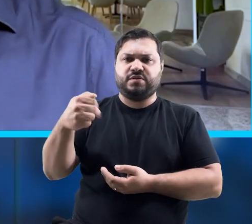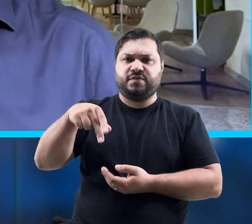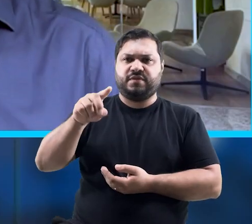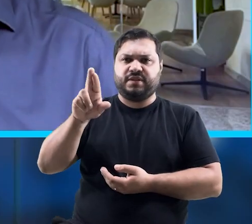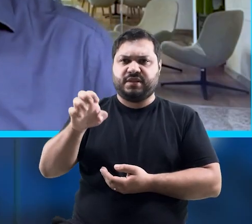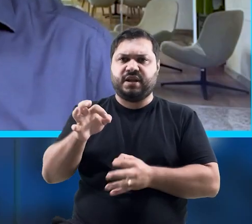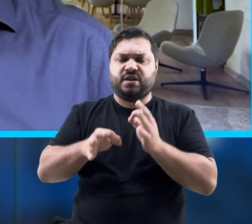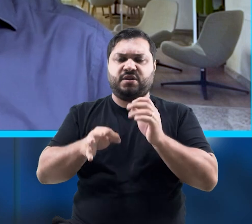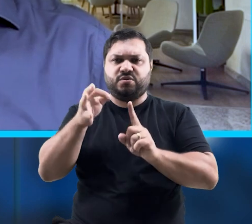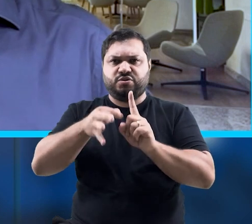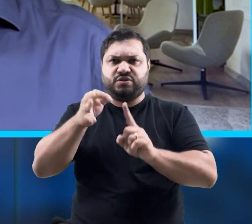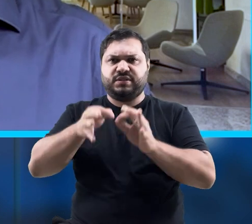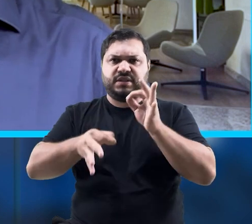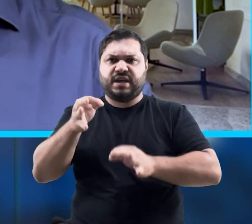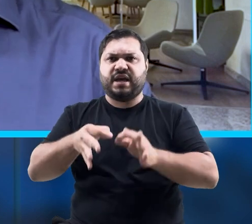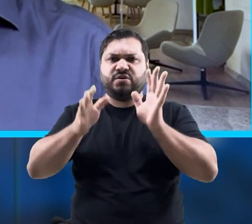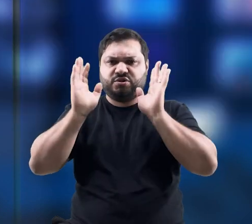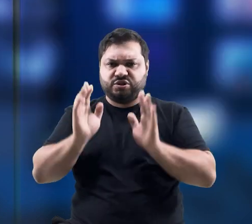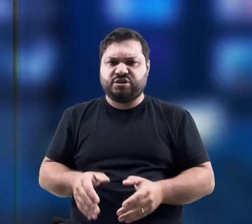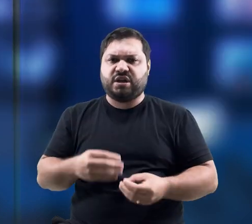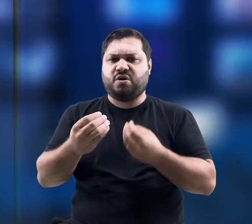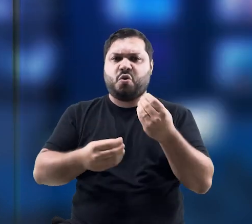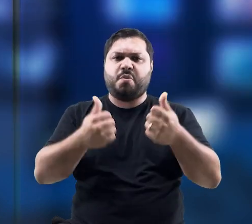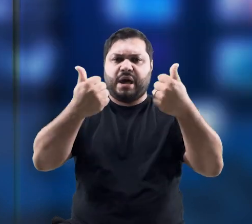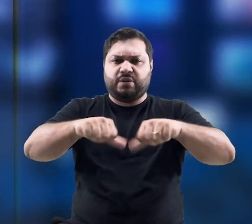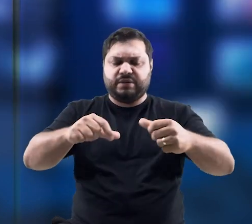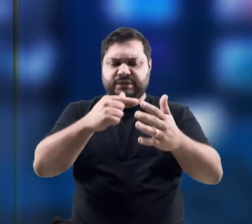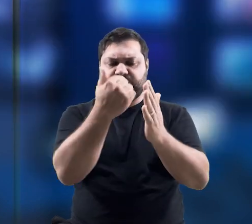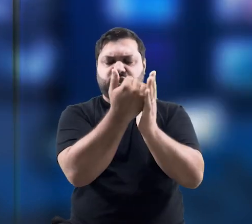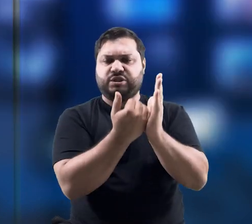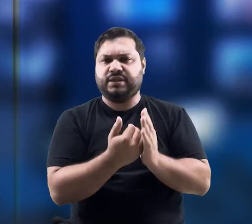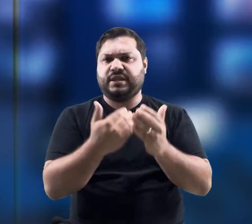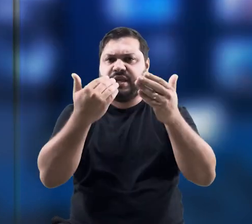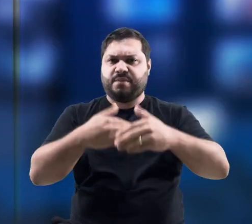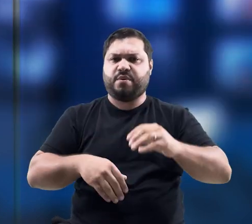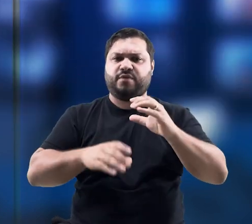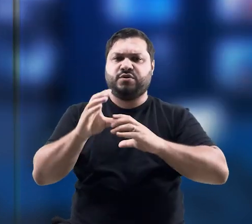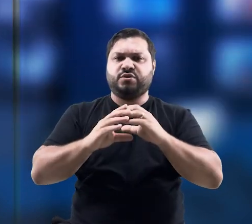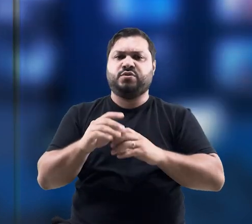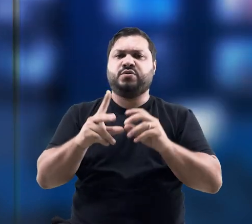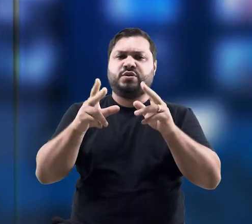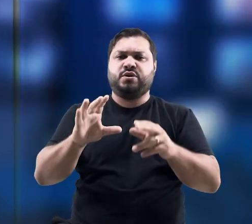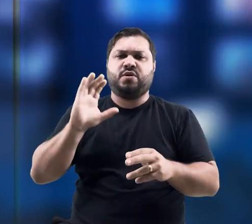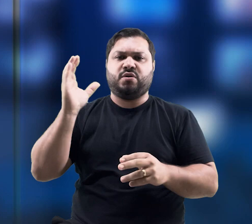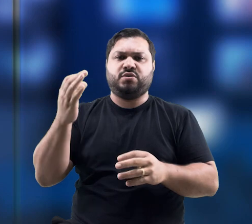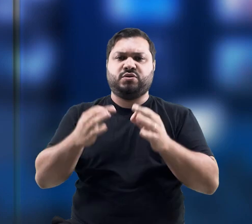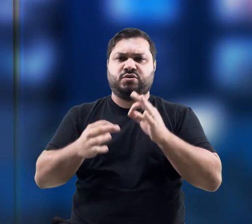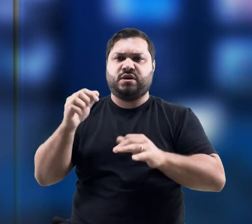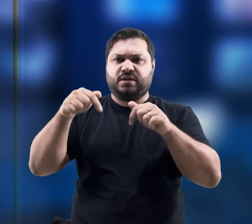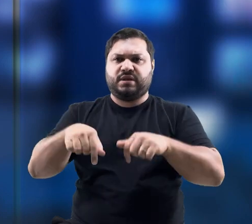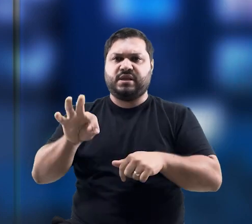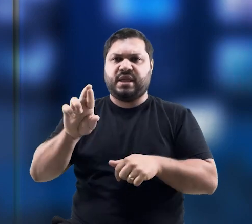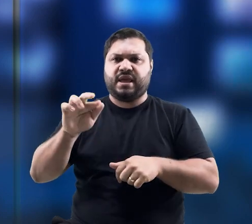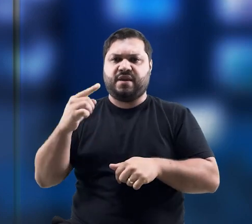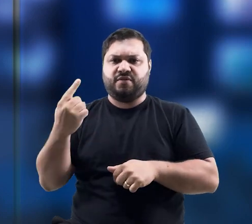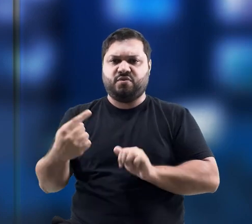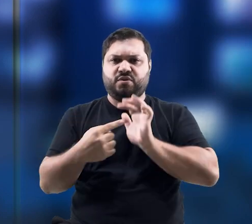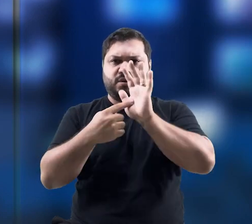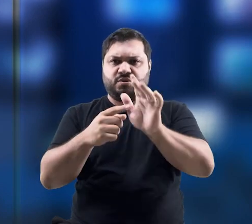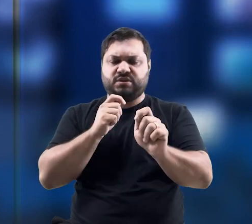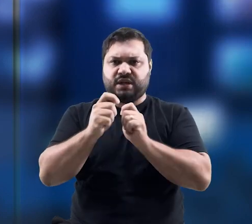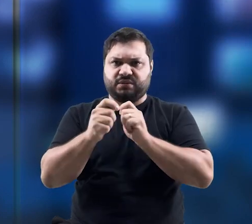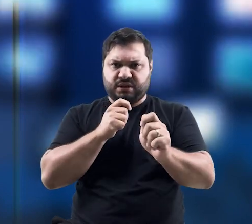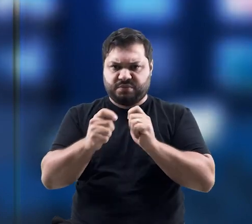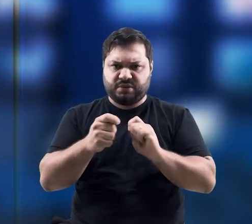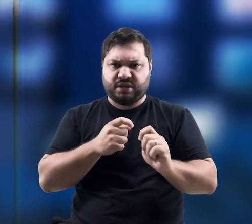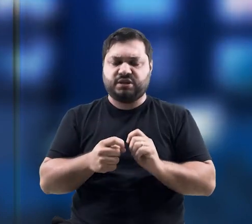Professor Vandré, o Judiciário já se posicionou sobre anulações de itens em provas de concursos públicos, como foi o caso julgado aqui no TRF1